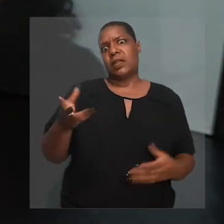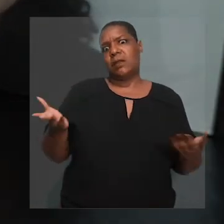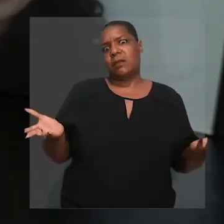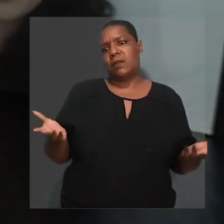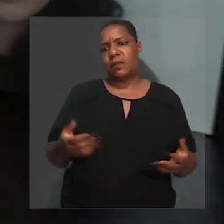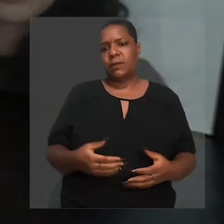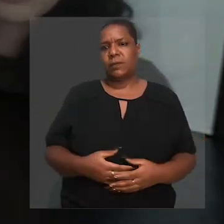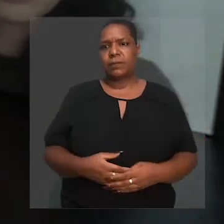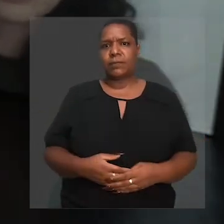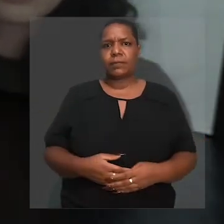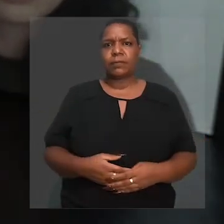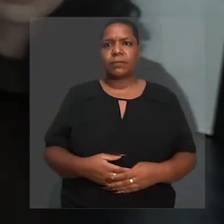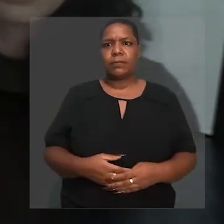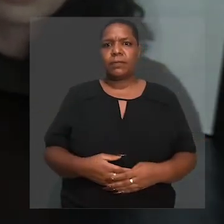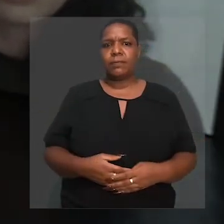Desde sempre, ué.